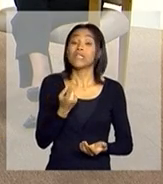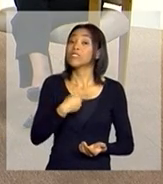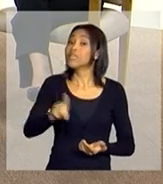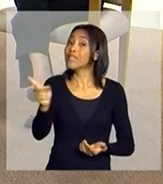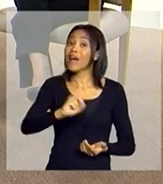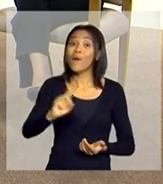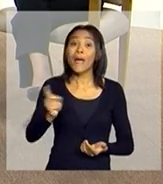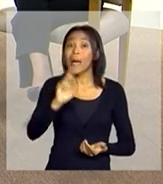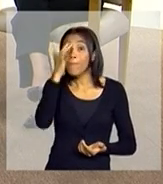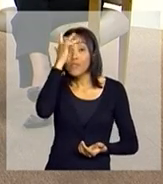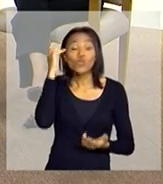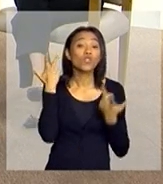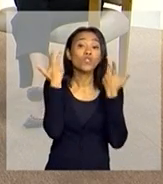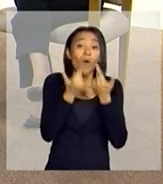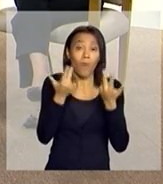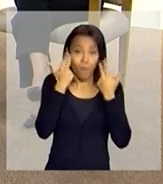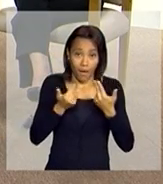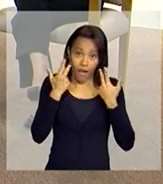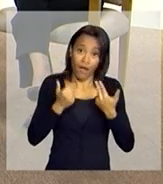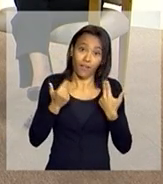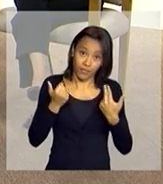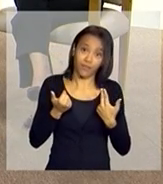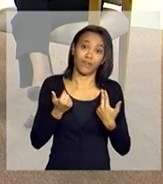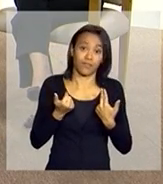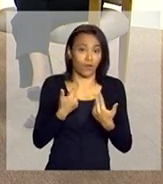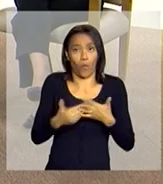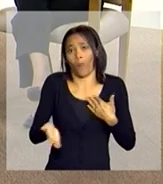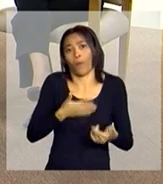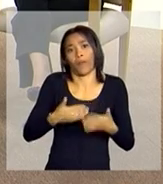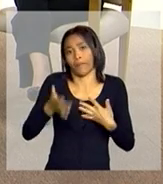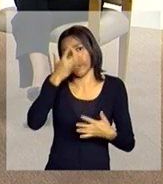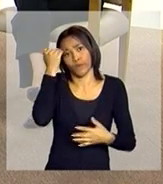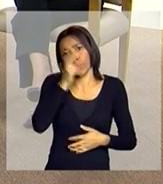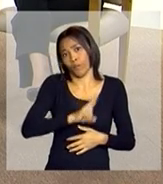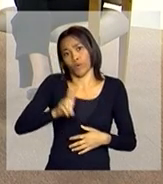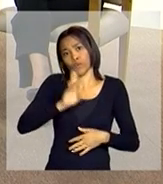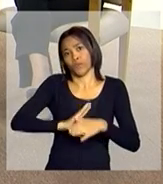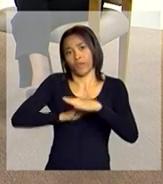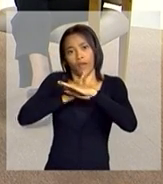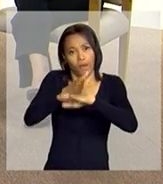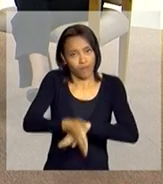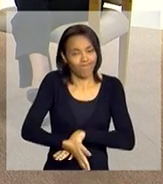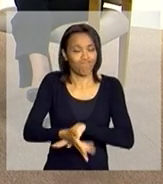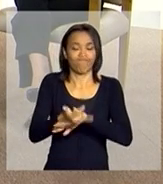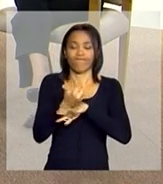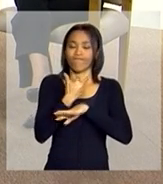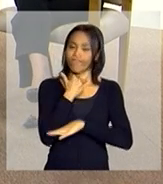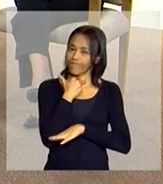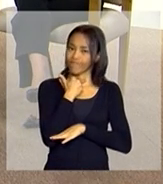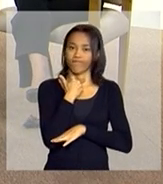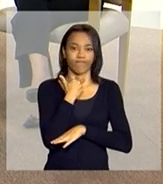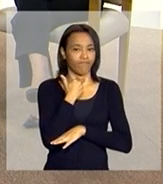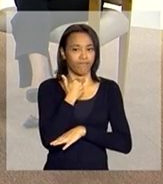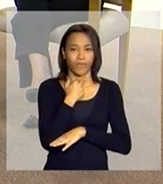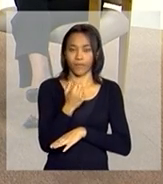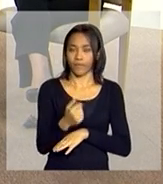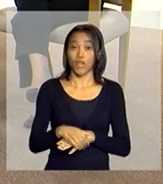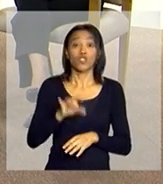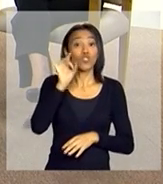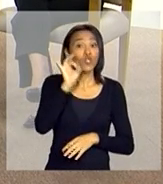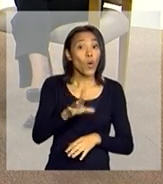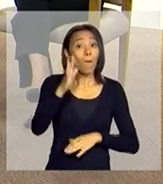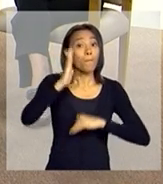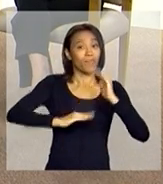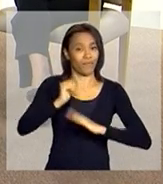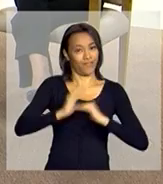os usuários comuns né que a gente diga qualquer pessoa que pode ter esse tipo de acesso a a qualquer sistema da rede sua são só os